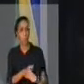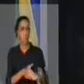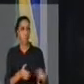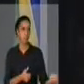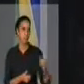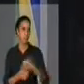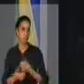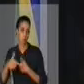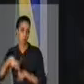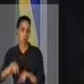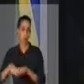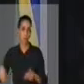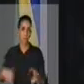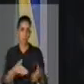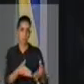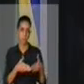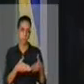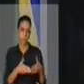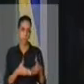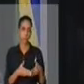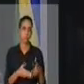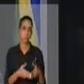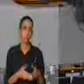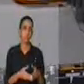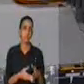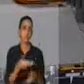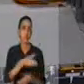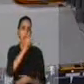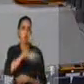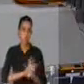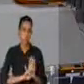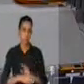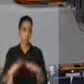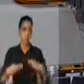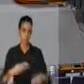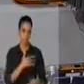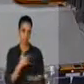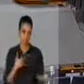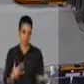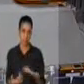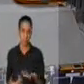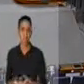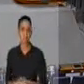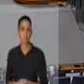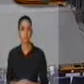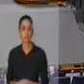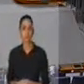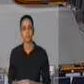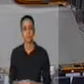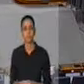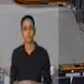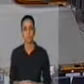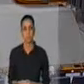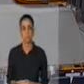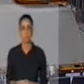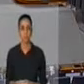favor, nos representar o Ministério da Saúde. Então, nós temos